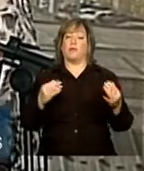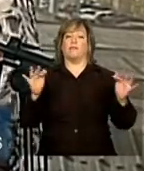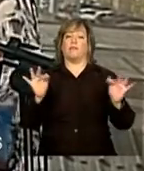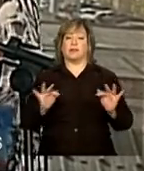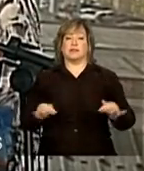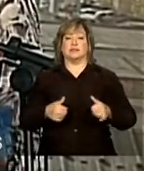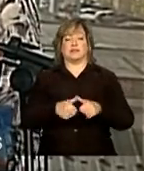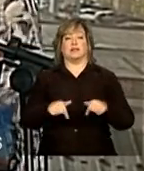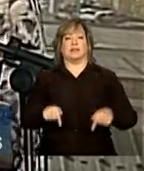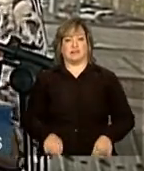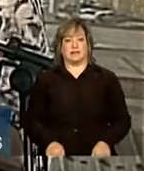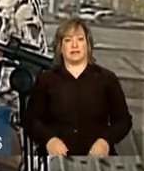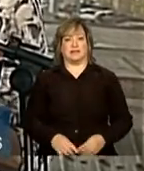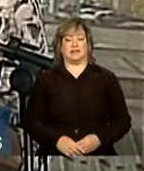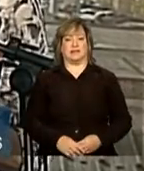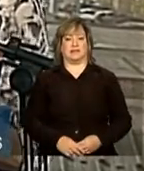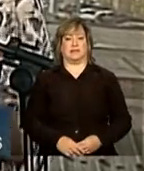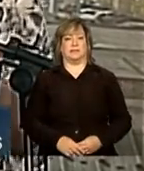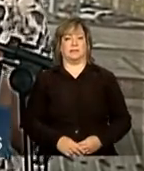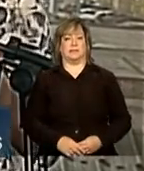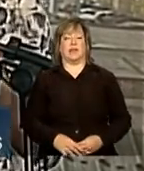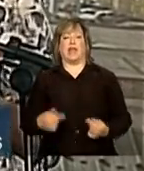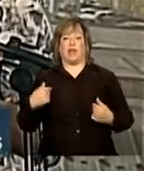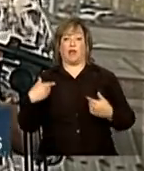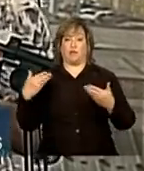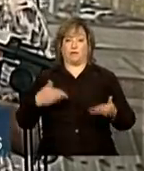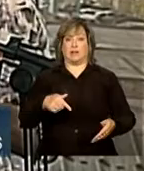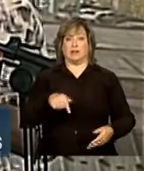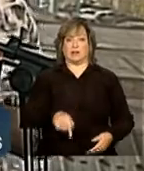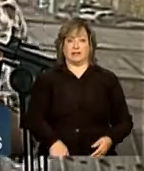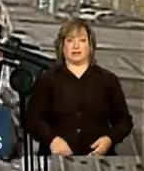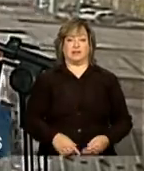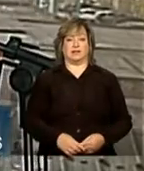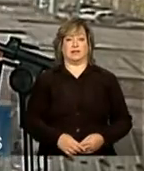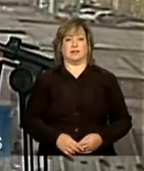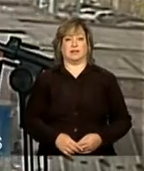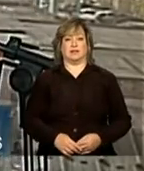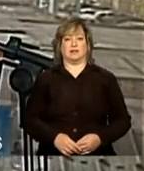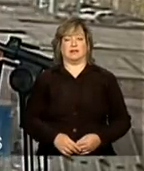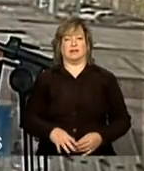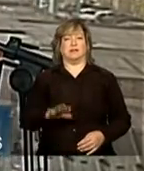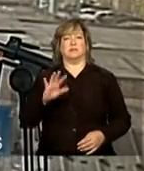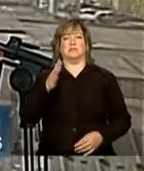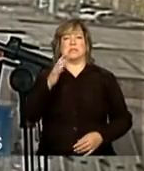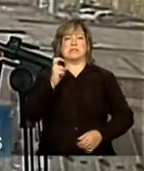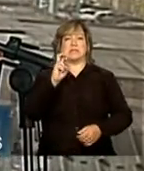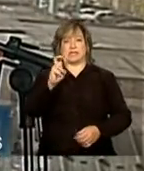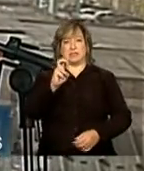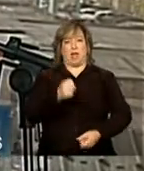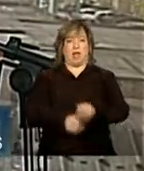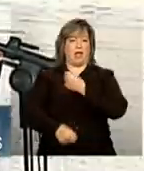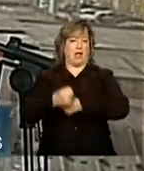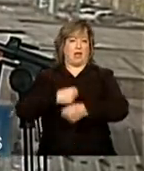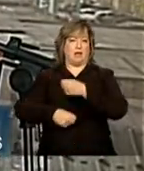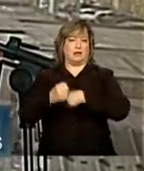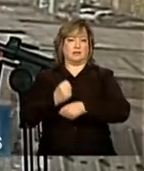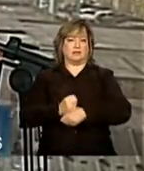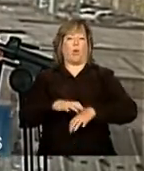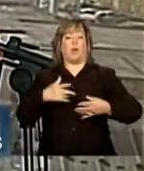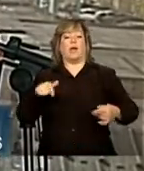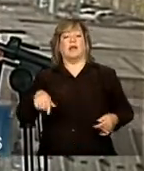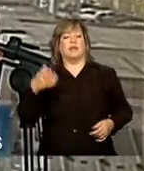feliz de estar aqui. Eu vim aqui há uns 5 anos atrás, quando ela era só